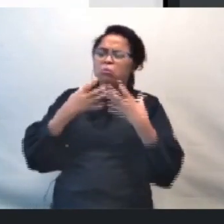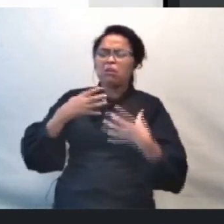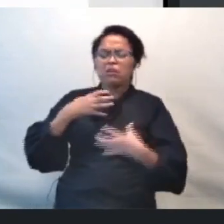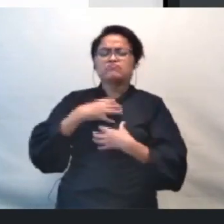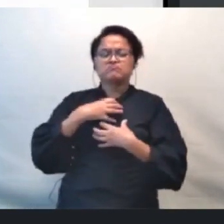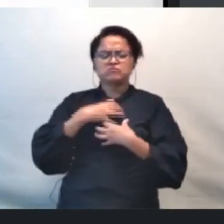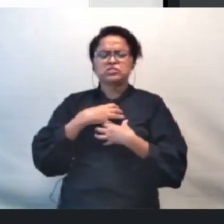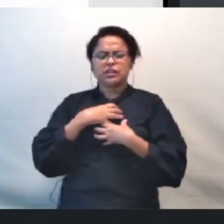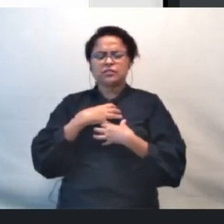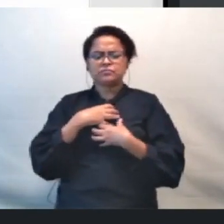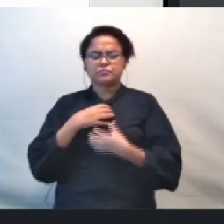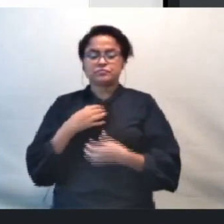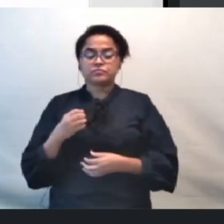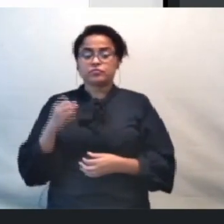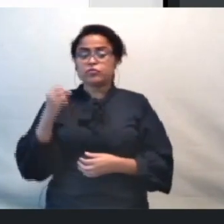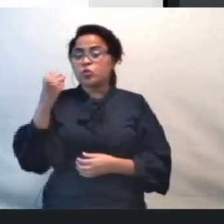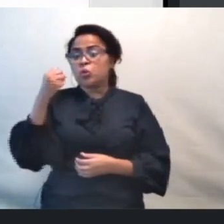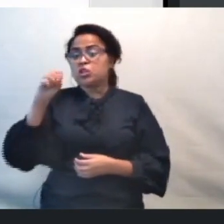despesa, por